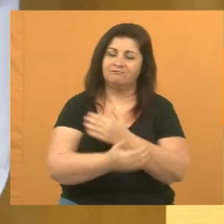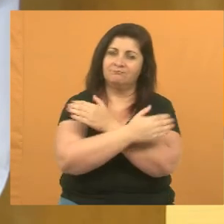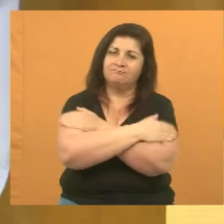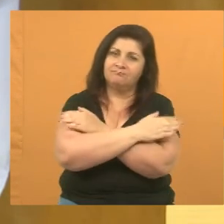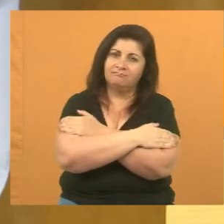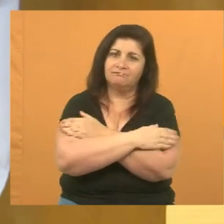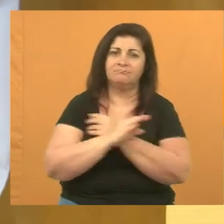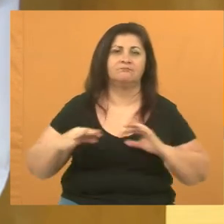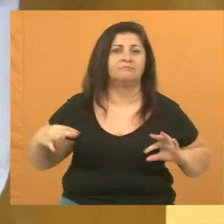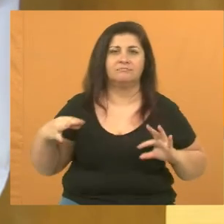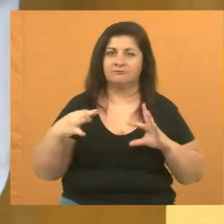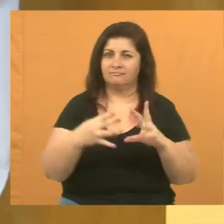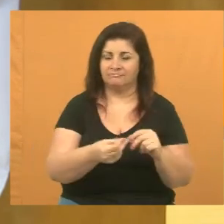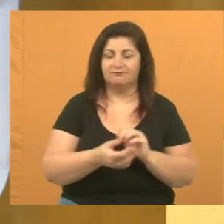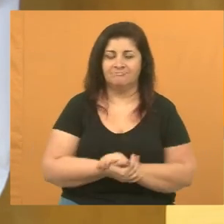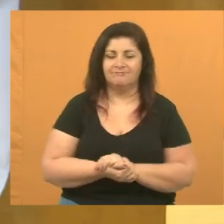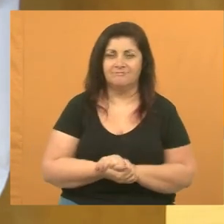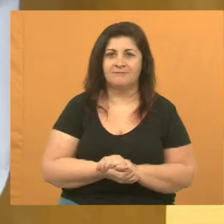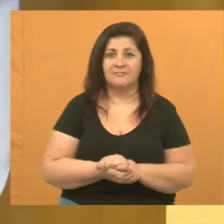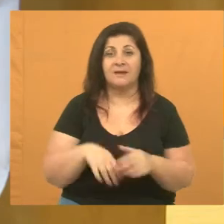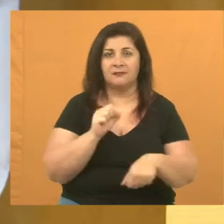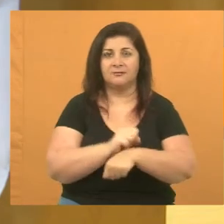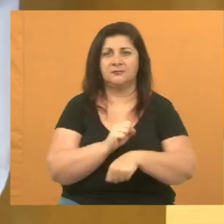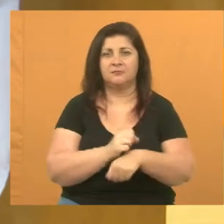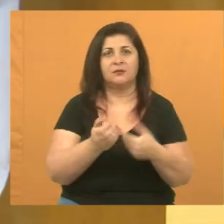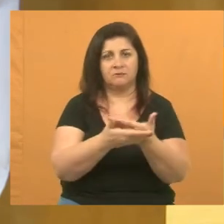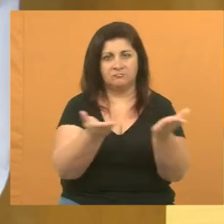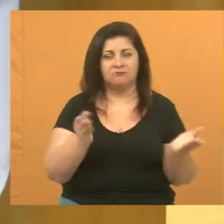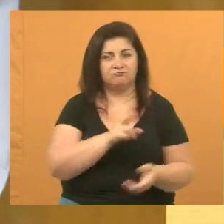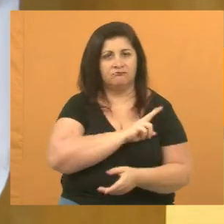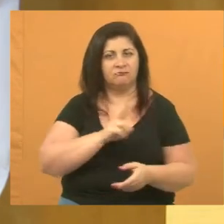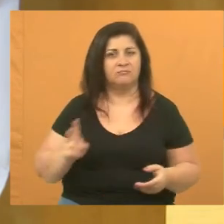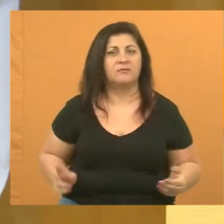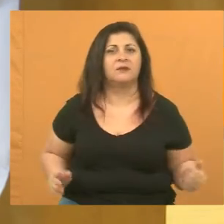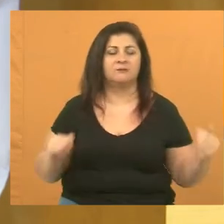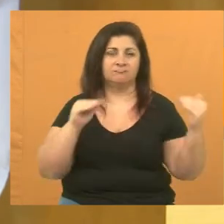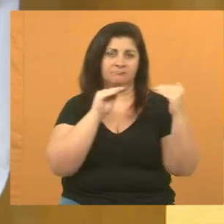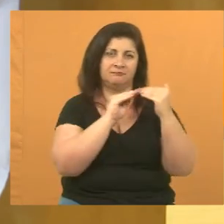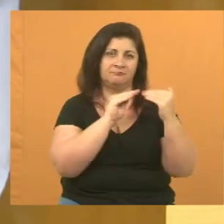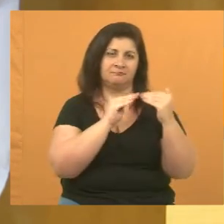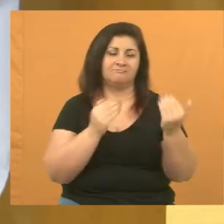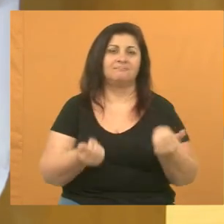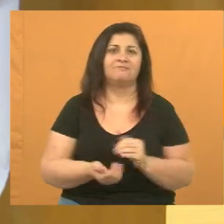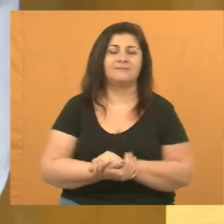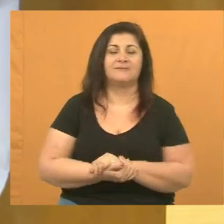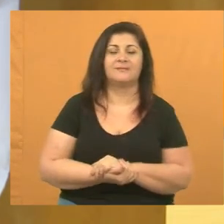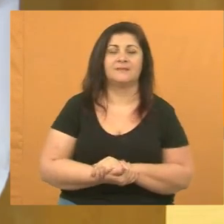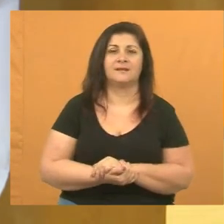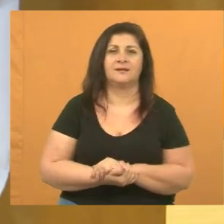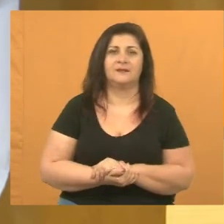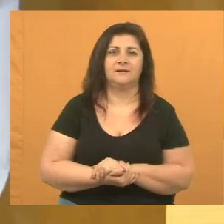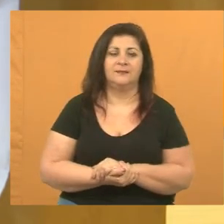abraço a todos e eu conto, então, com o voto dos nobres pares nas emendas que foi colocado.